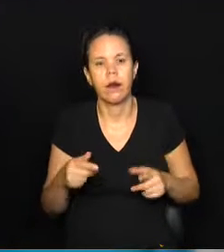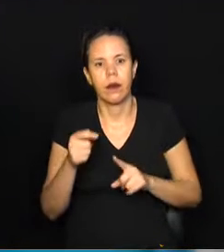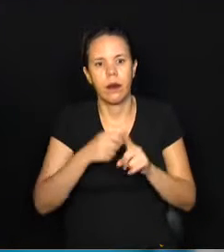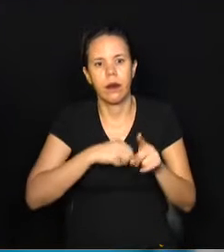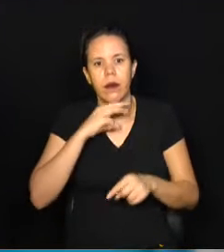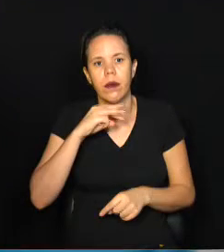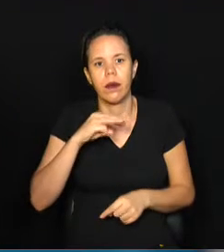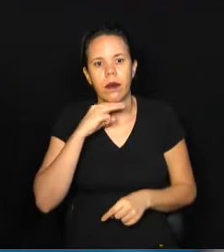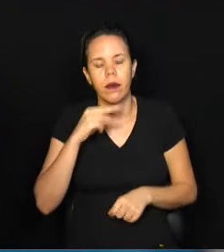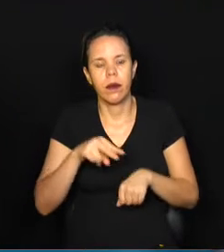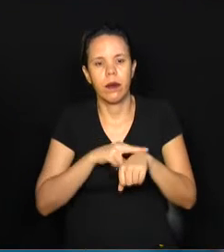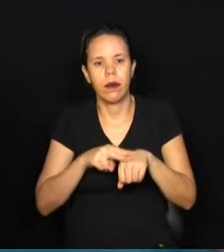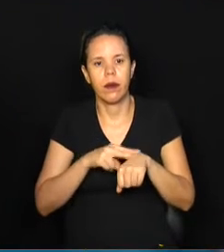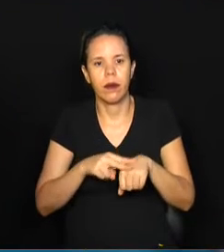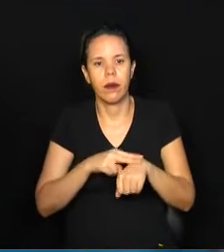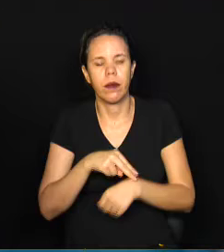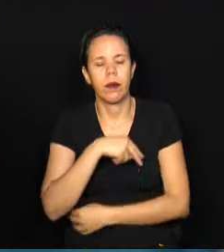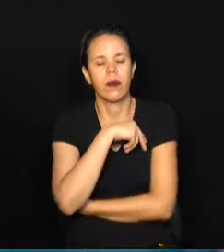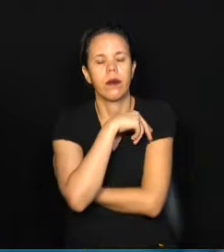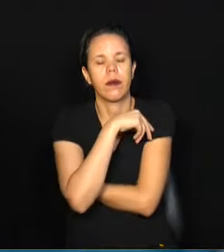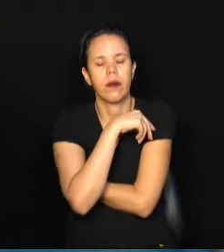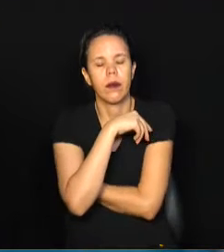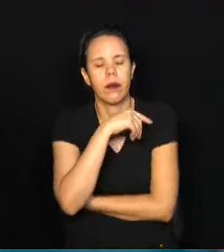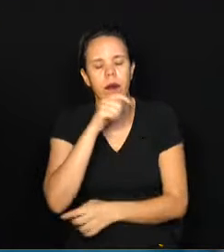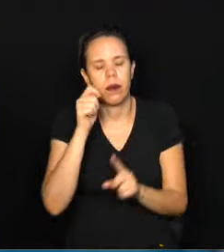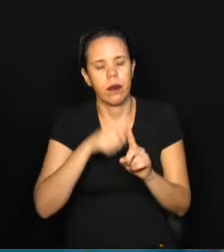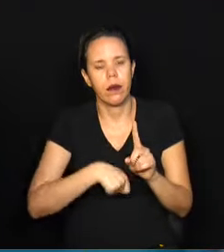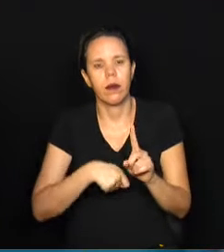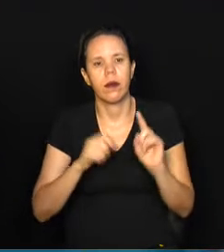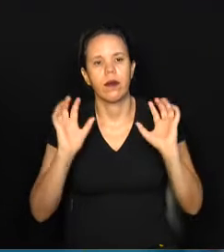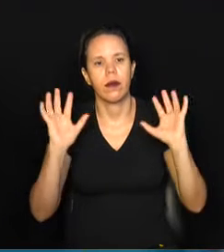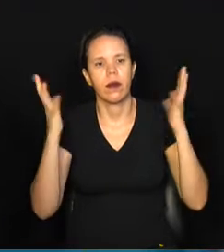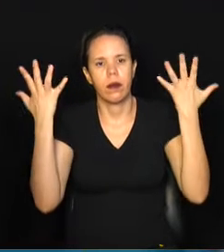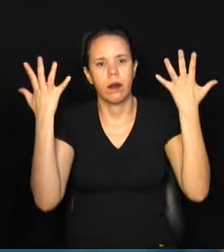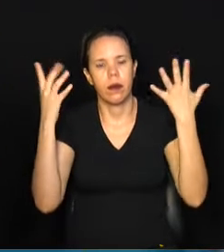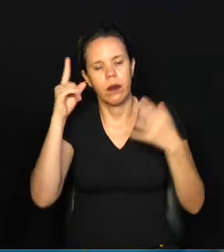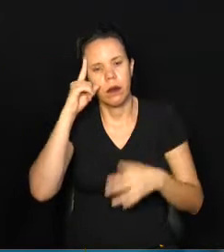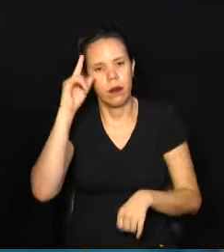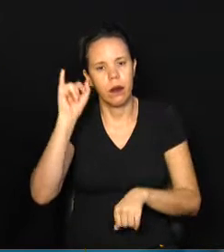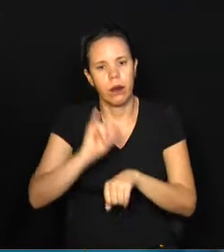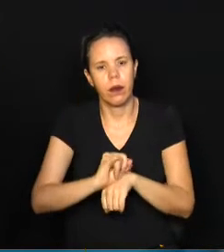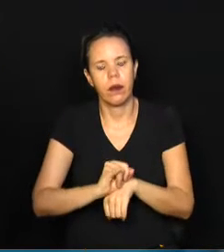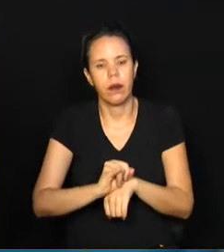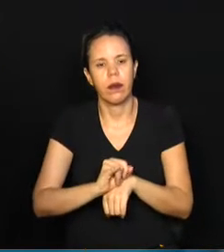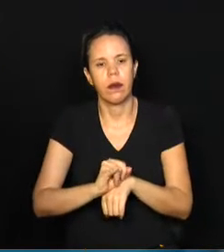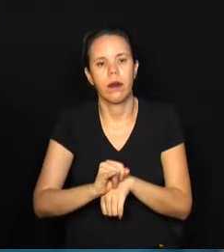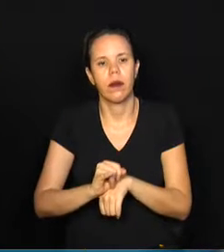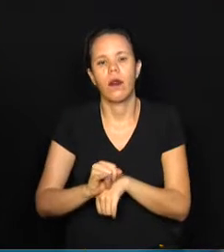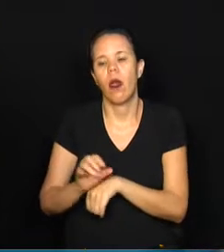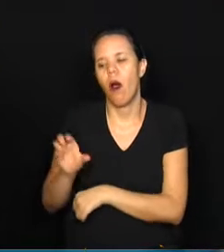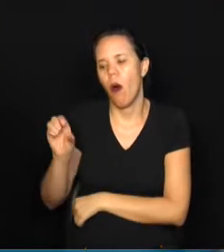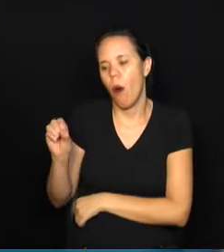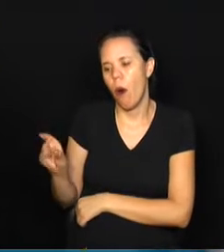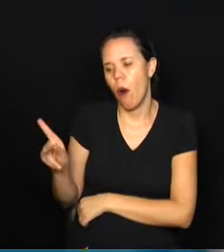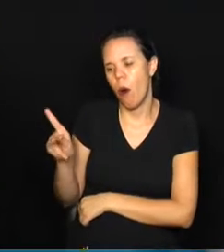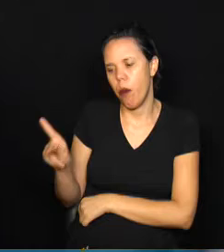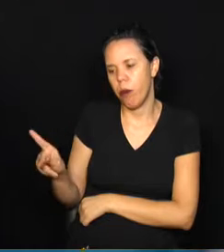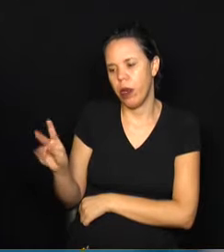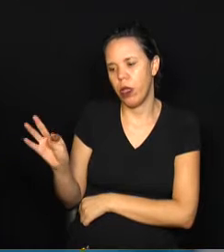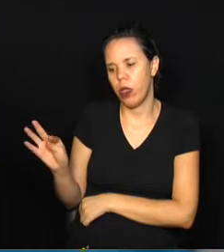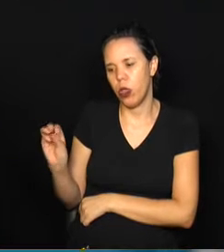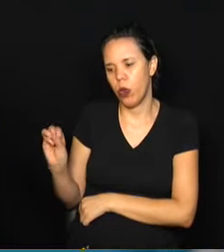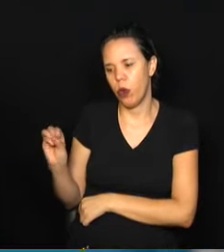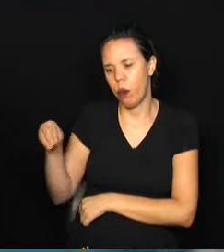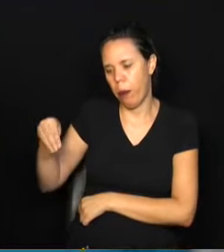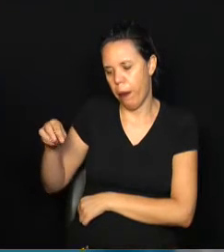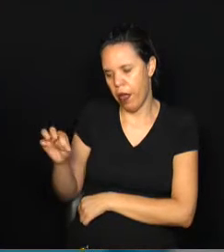Verde, que é o mês que comemora o Dia Internacional da Optometria. O dia também